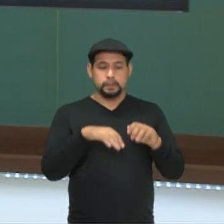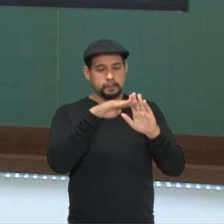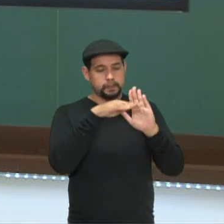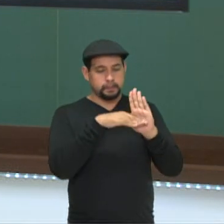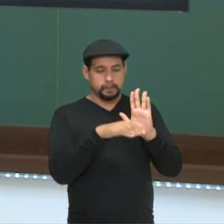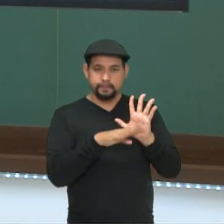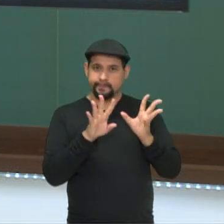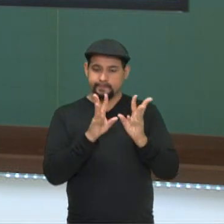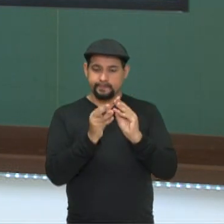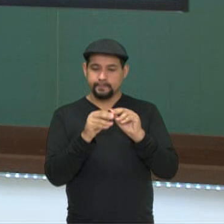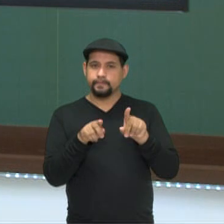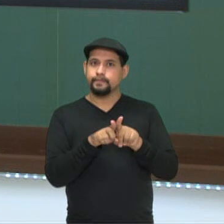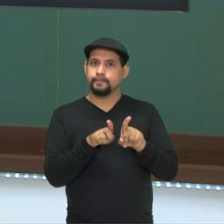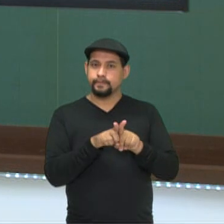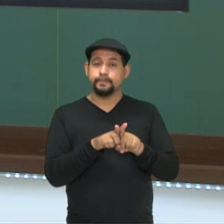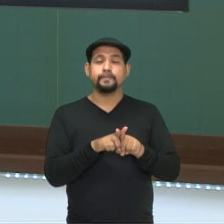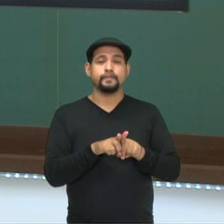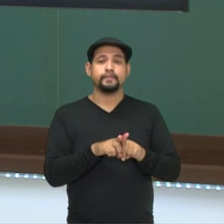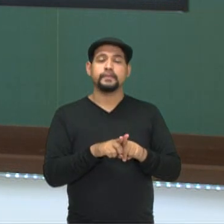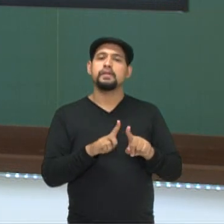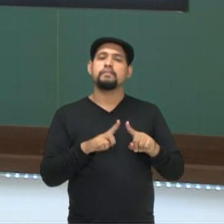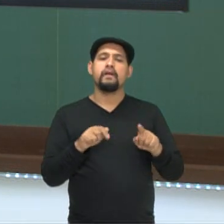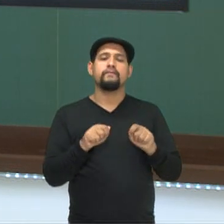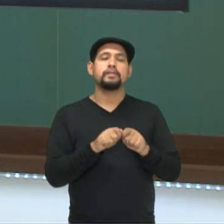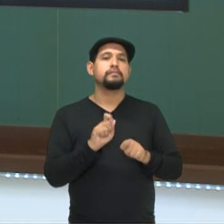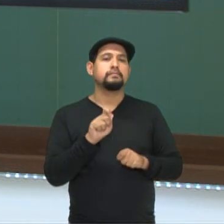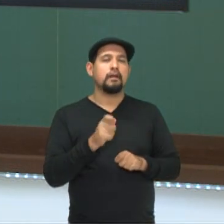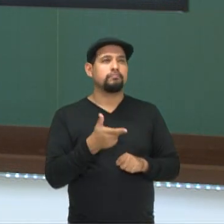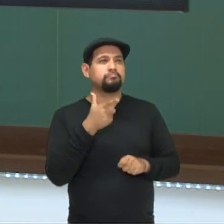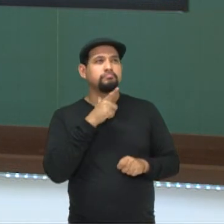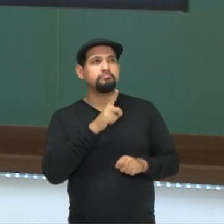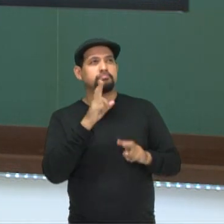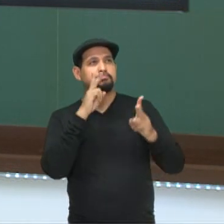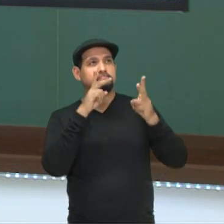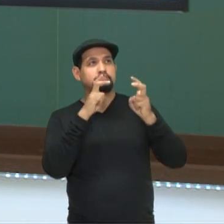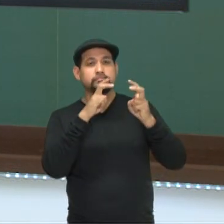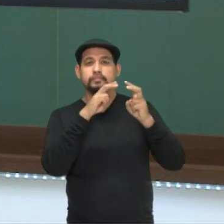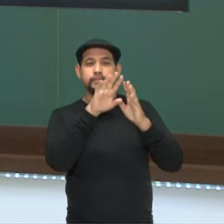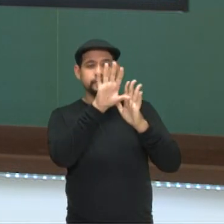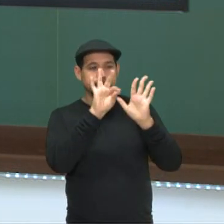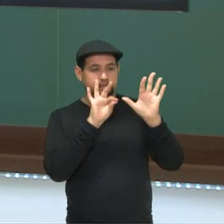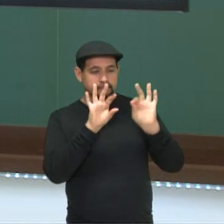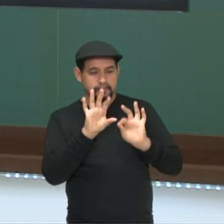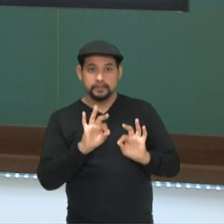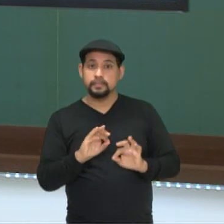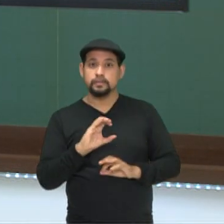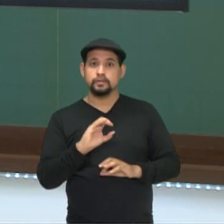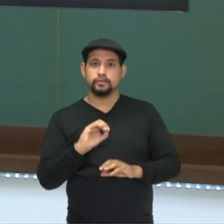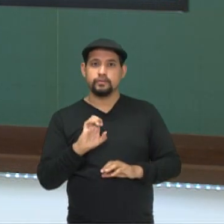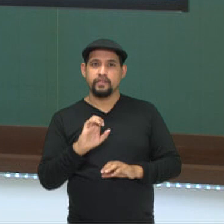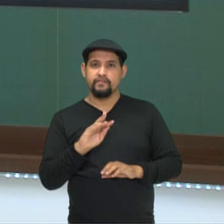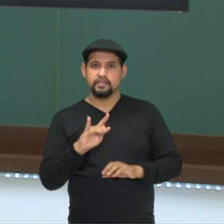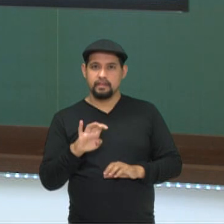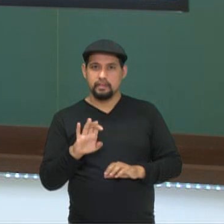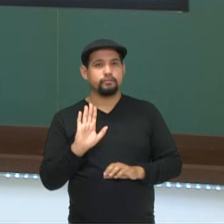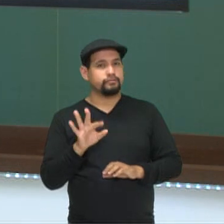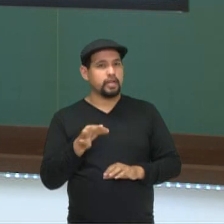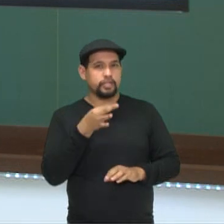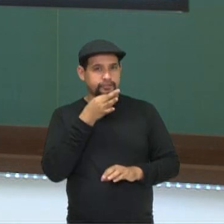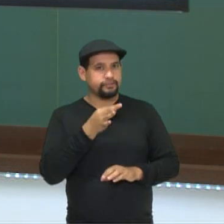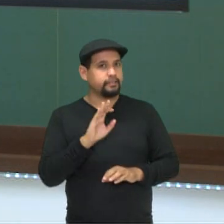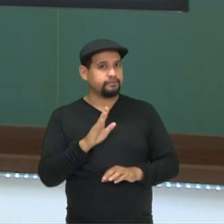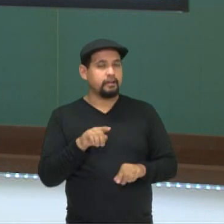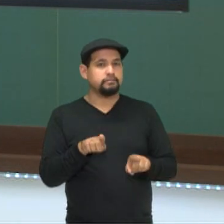na forma reduzida uma equação para daí conseguir tirar os coeficientes Tá bom então eu dei uma dica aqui